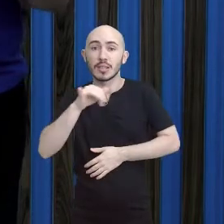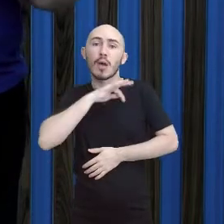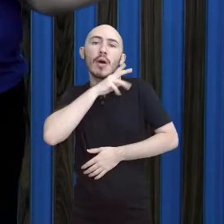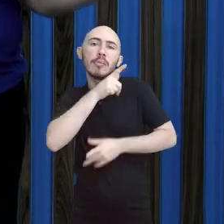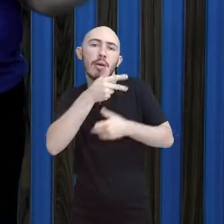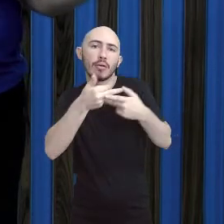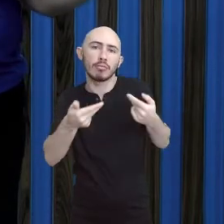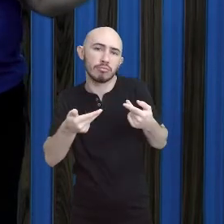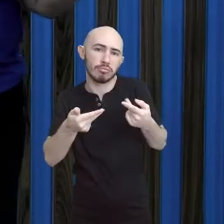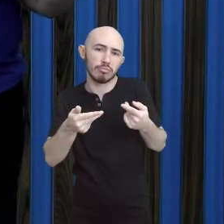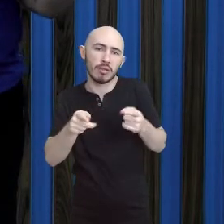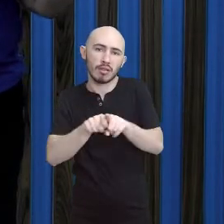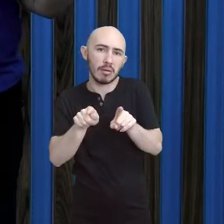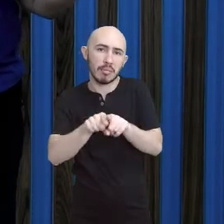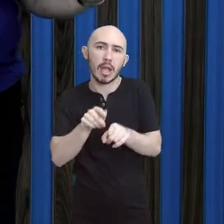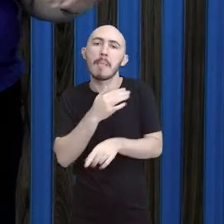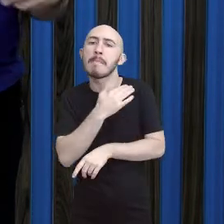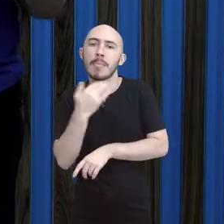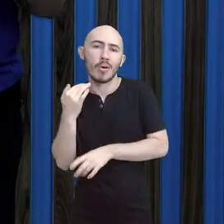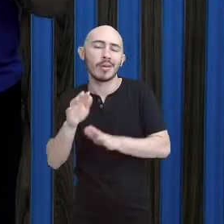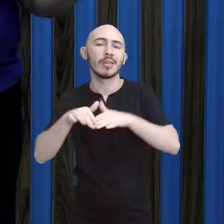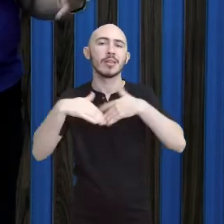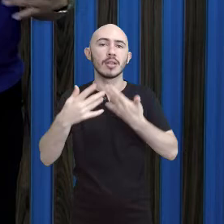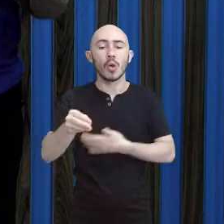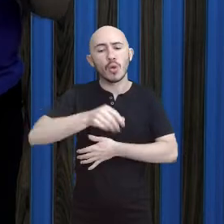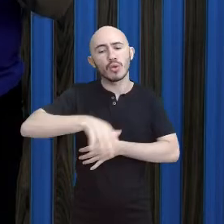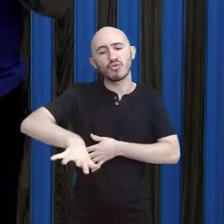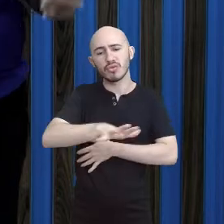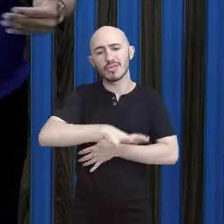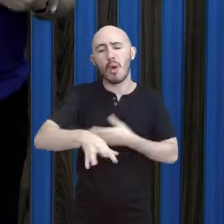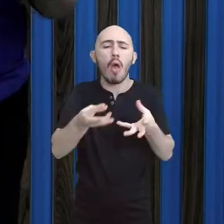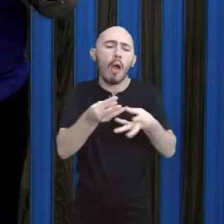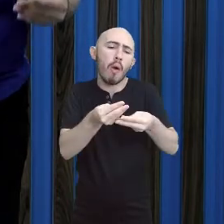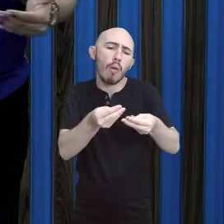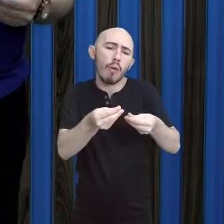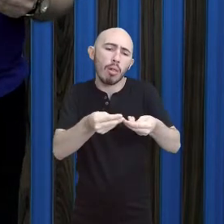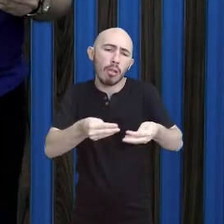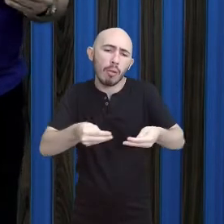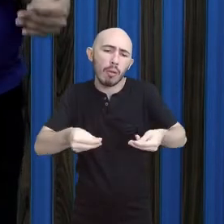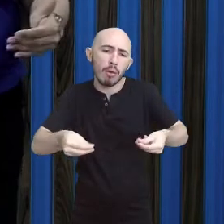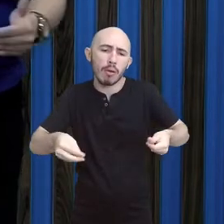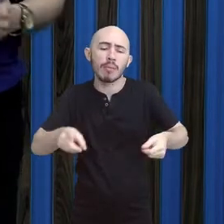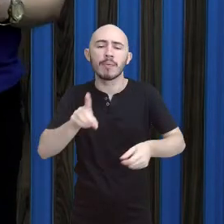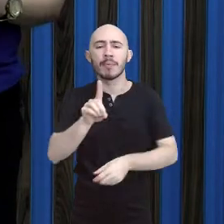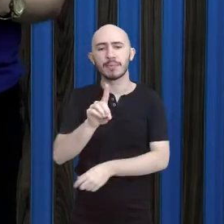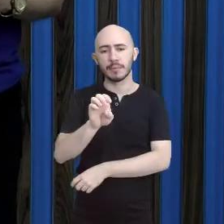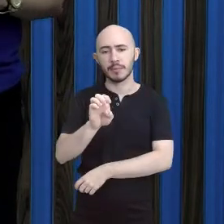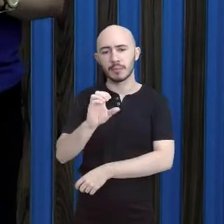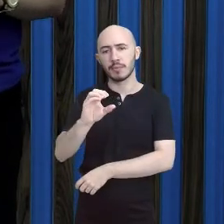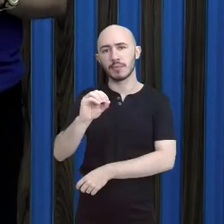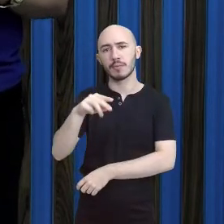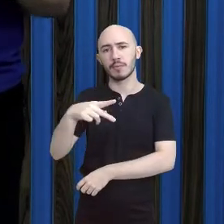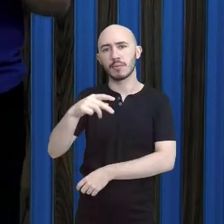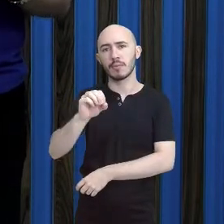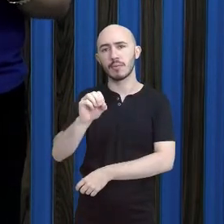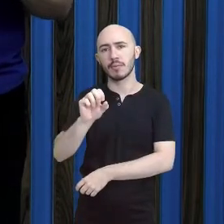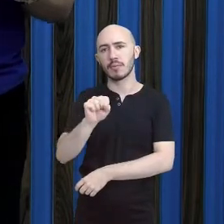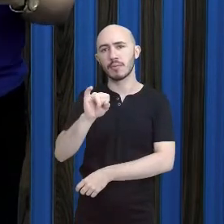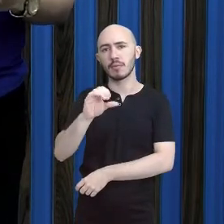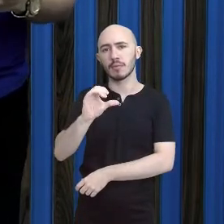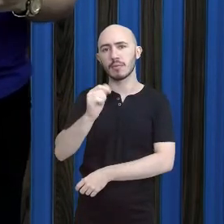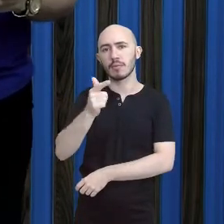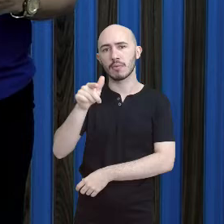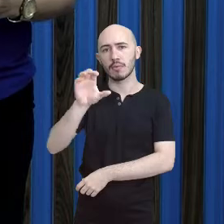fica lá no solo, o que é que vai acontecer? Na decomposição, esses nutrientes que foram retirados do solo vão voltar. E